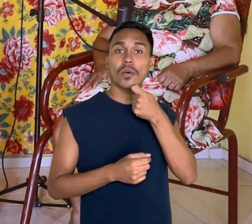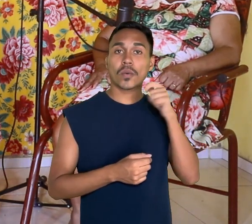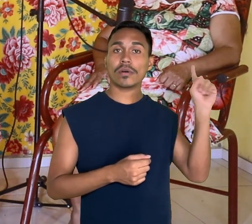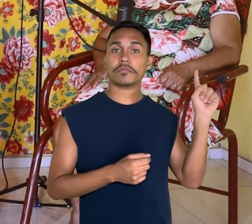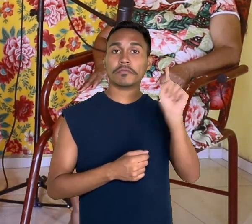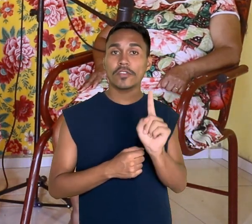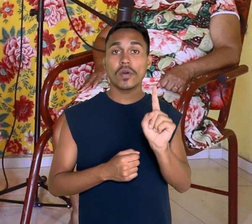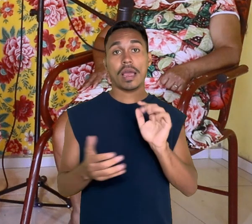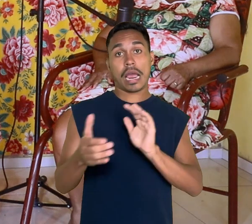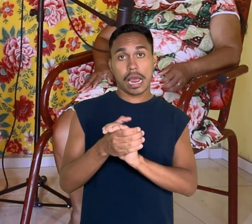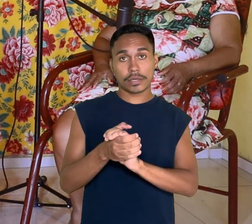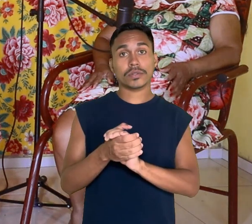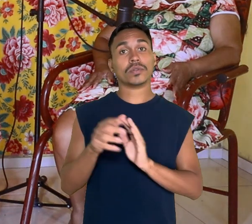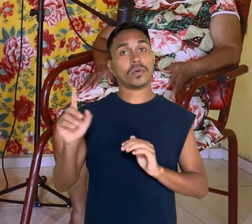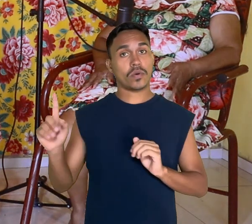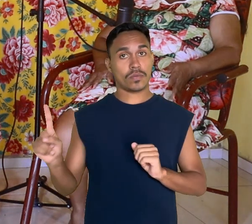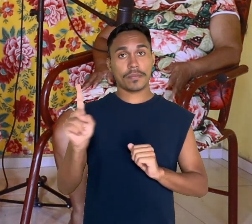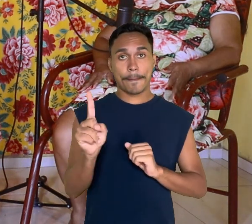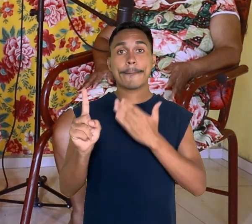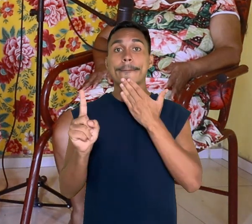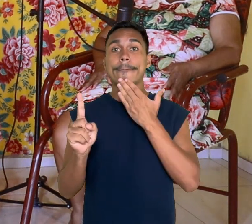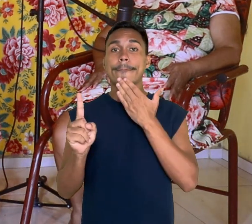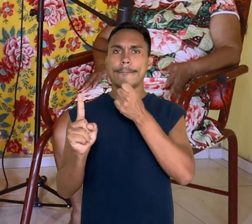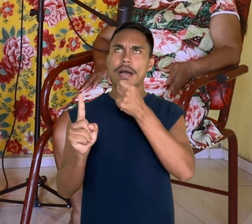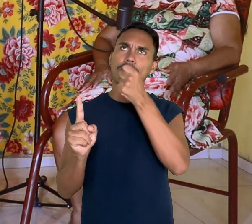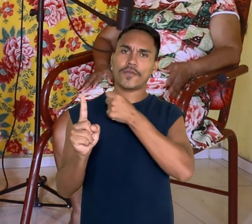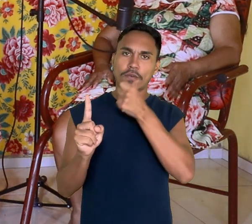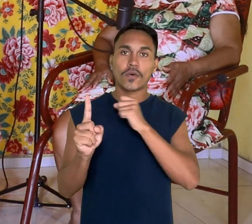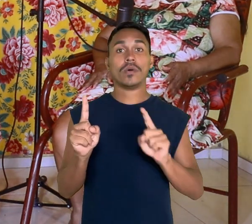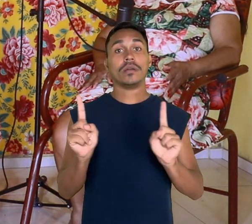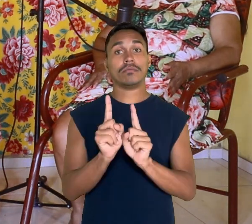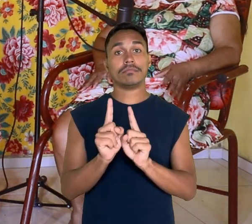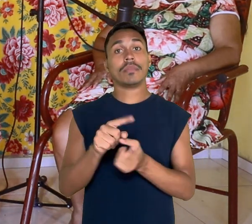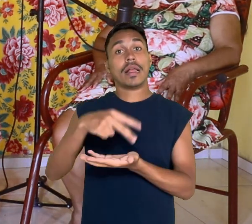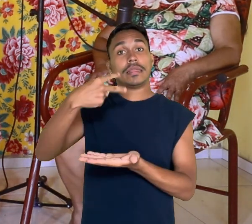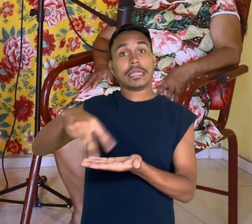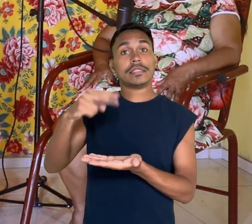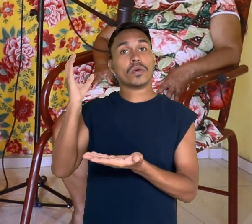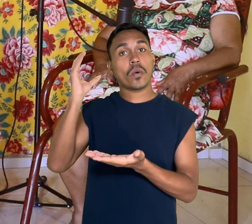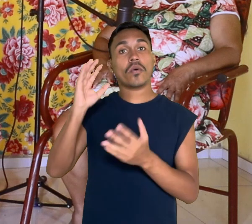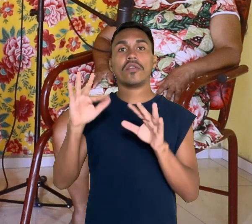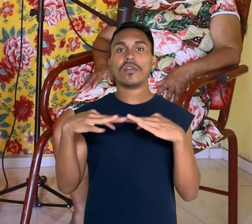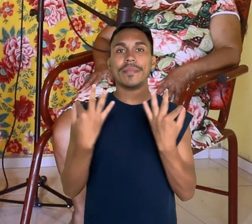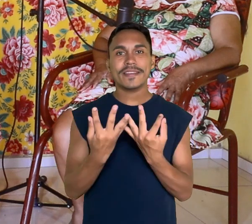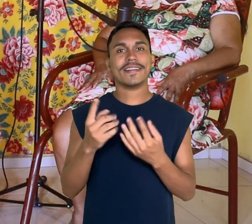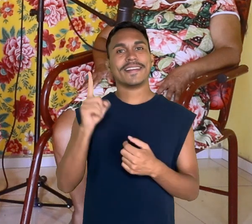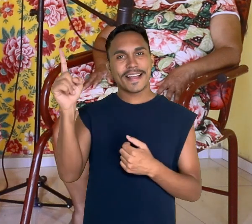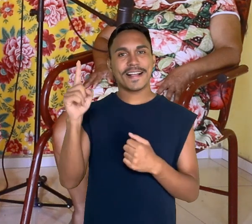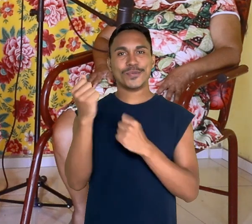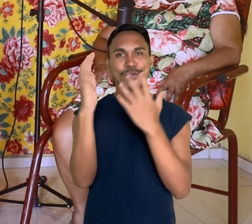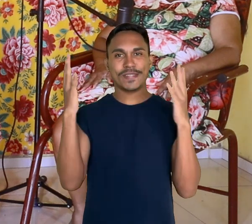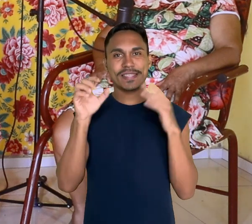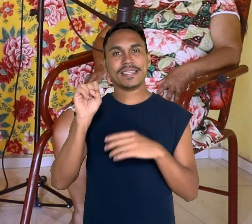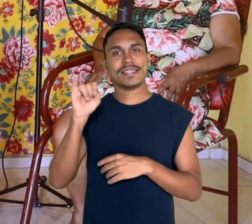avó paterna, do meu avô paterno, na verdade, e implantou a dança do coco na nossa família, lá no sítio